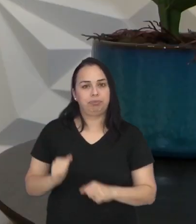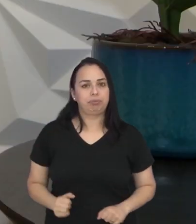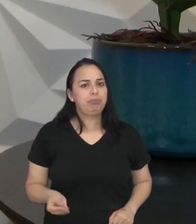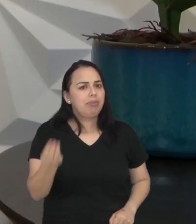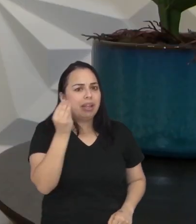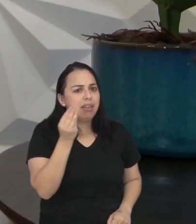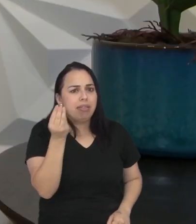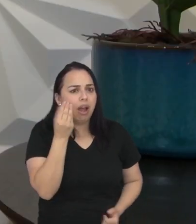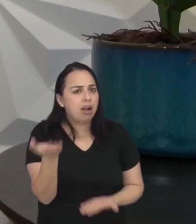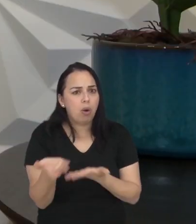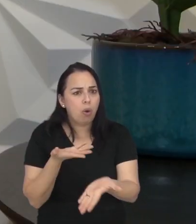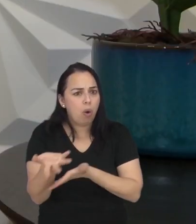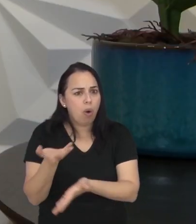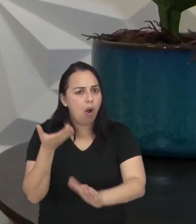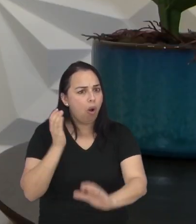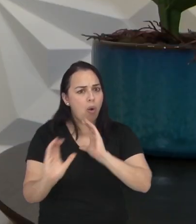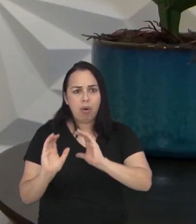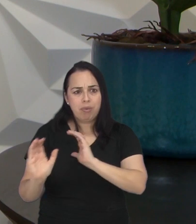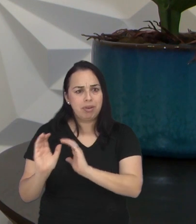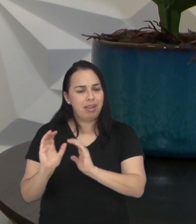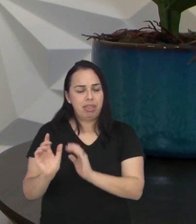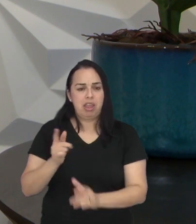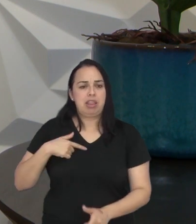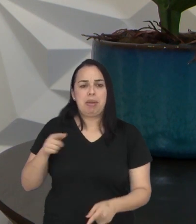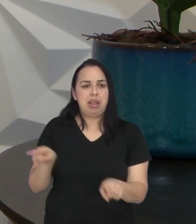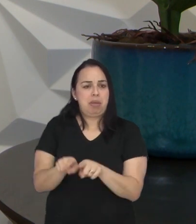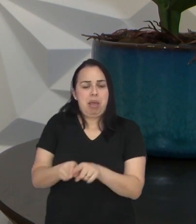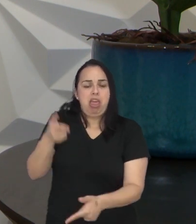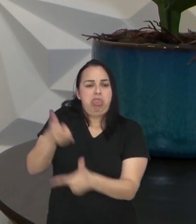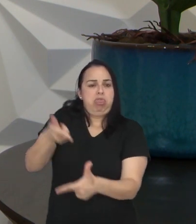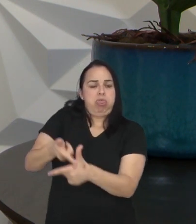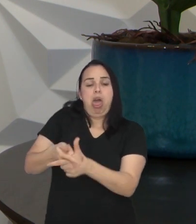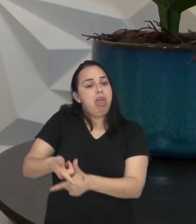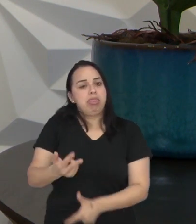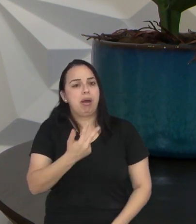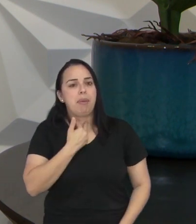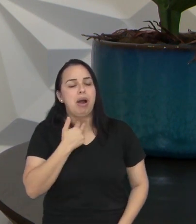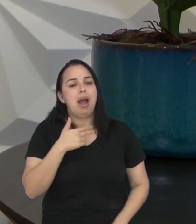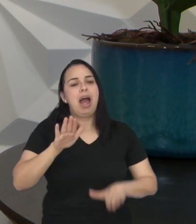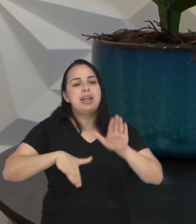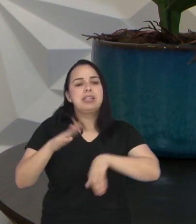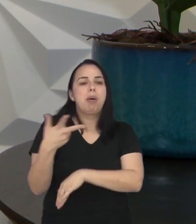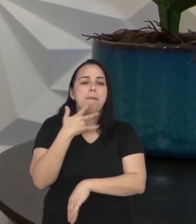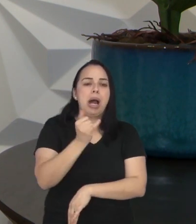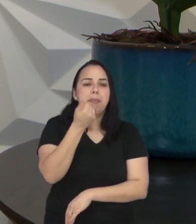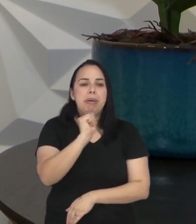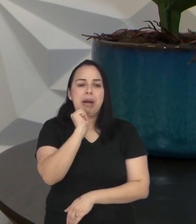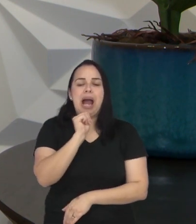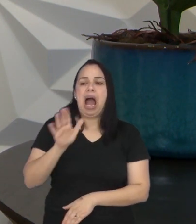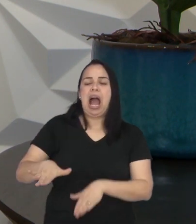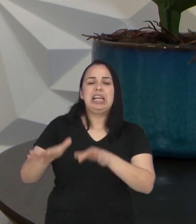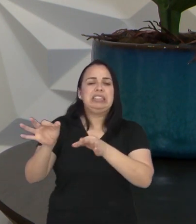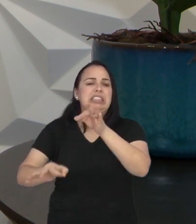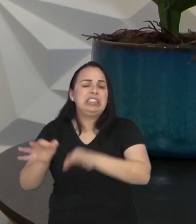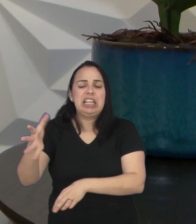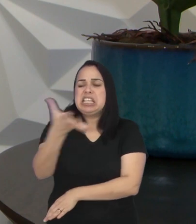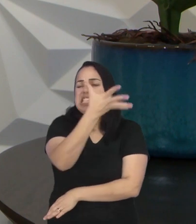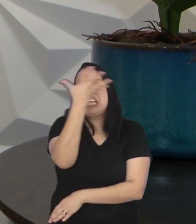de muros, né? De fechamento. E tudo o que a gente tem observado é que tudo que